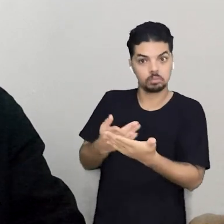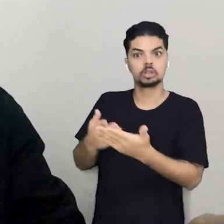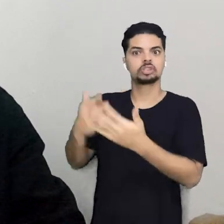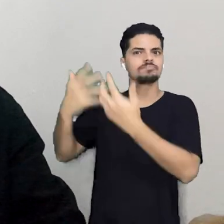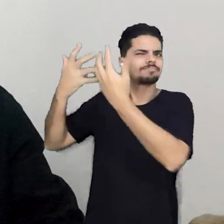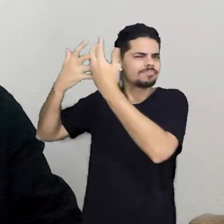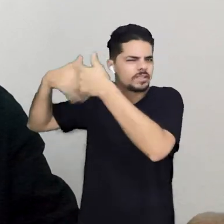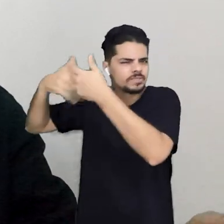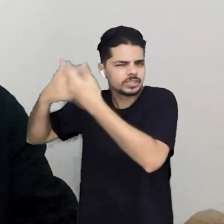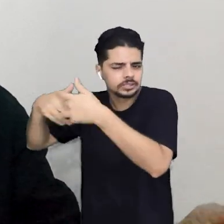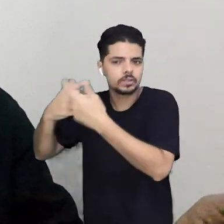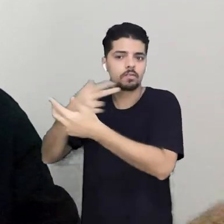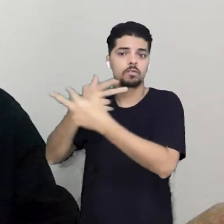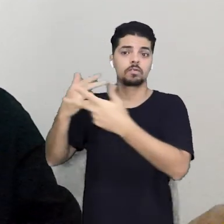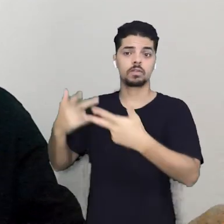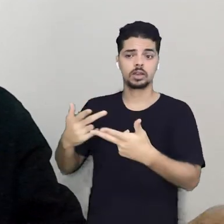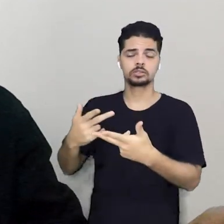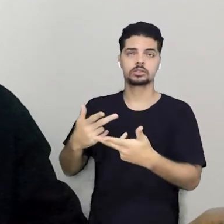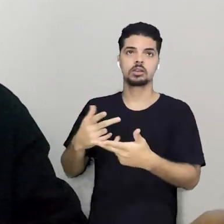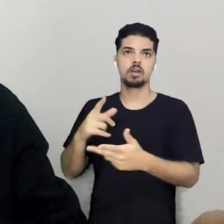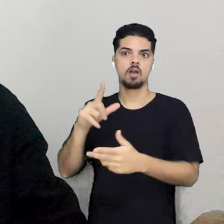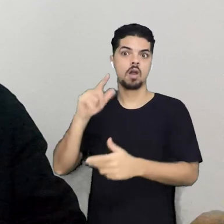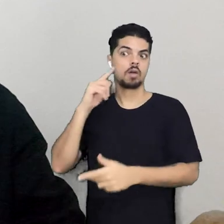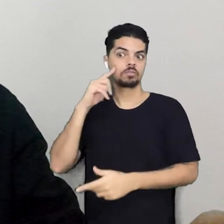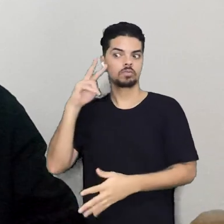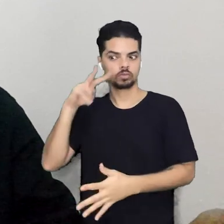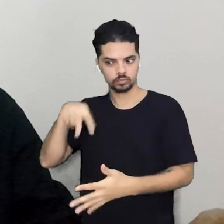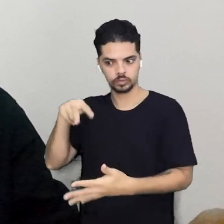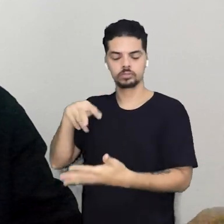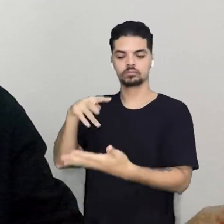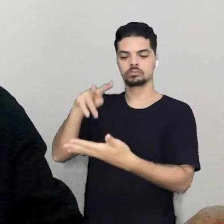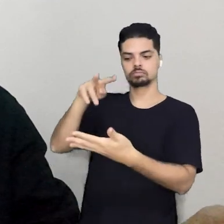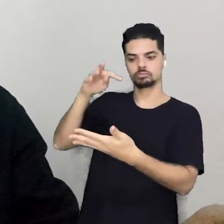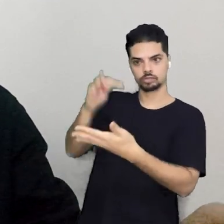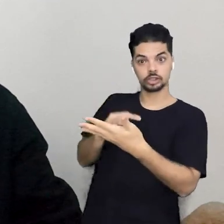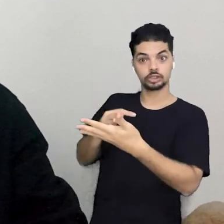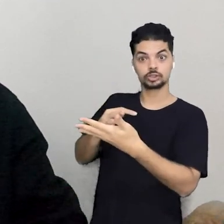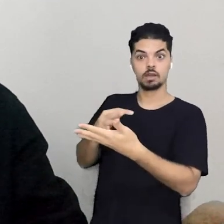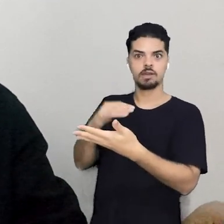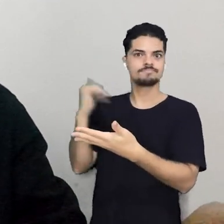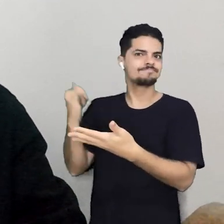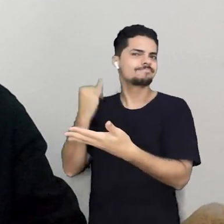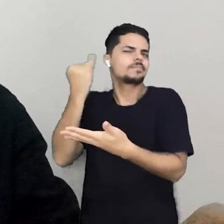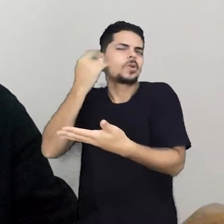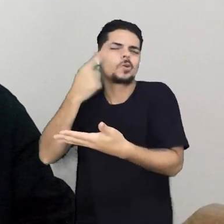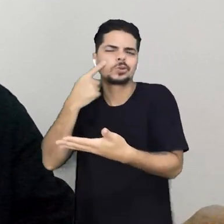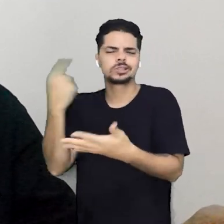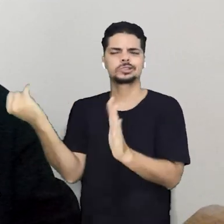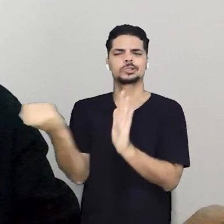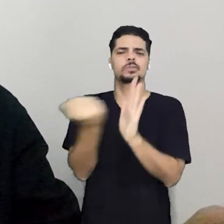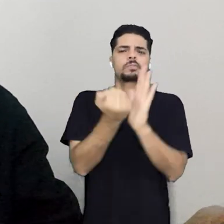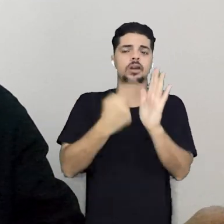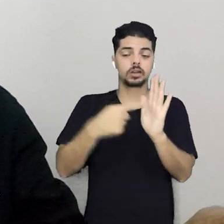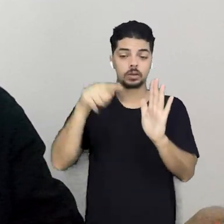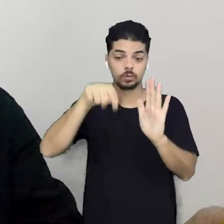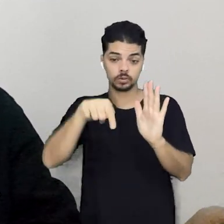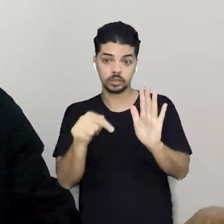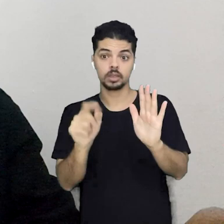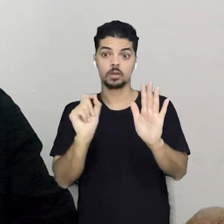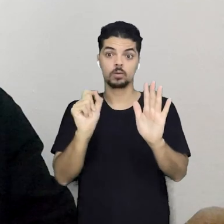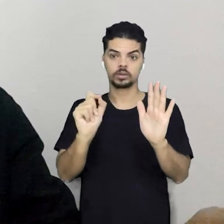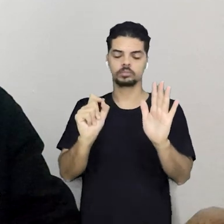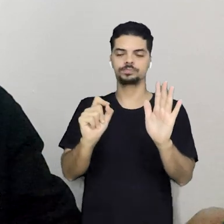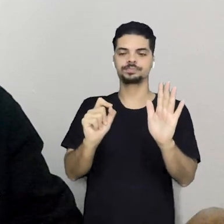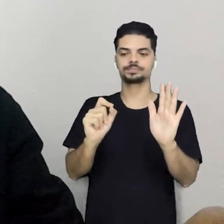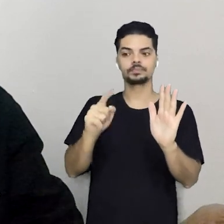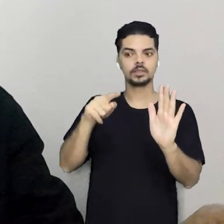aula. Partindo para o texto, é importante dizer que o autor, ele com o título, ele já faz uma